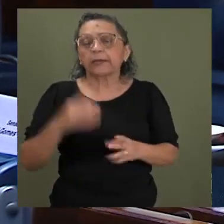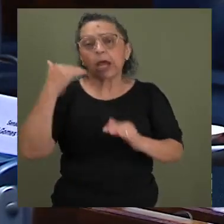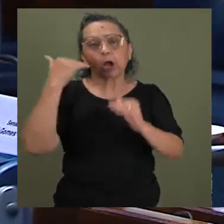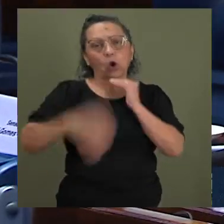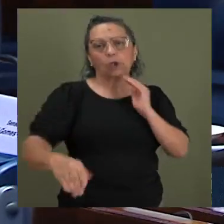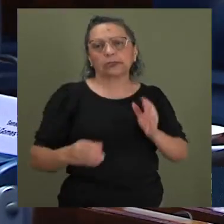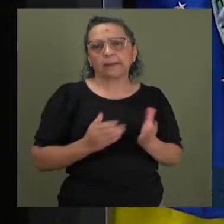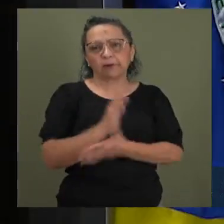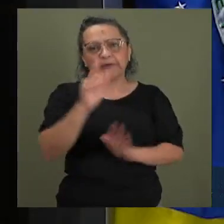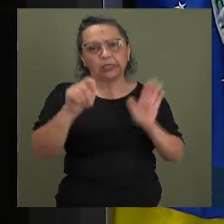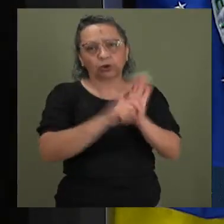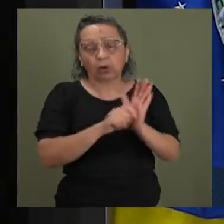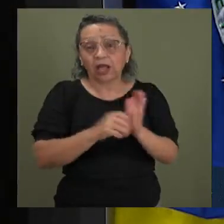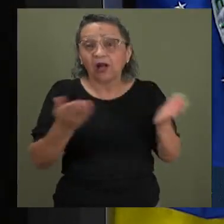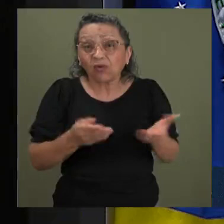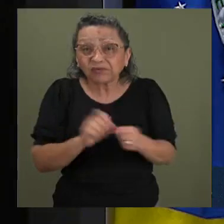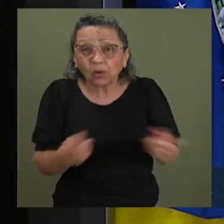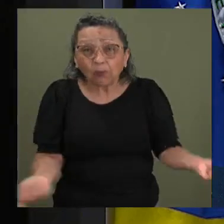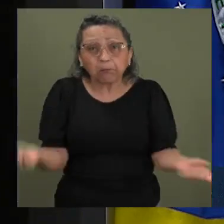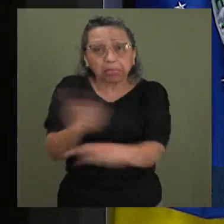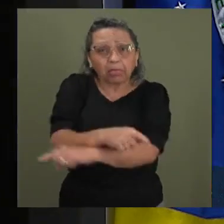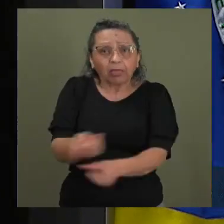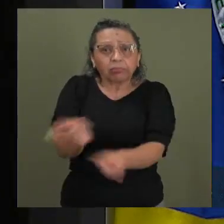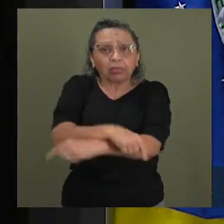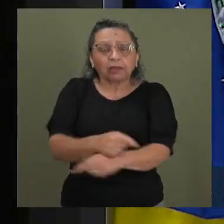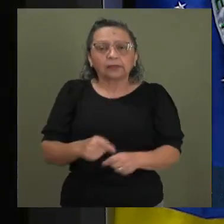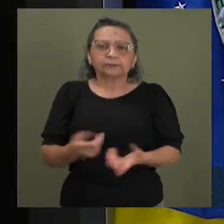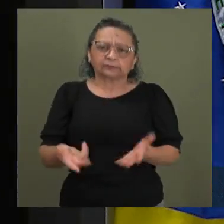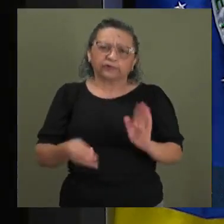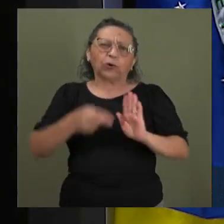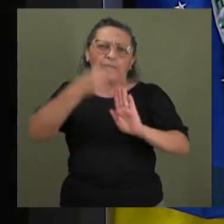das drogas. Está fazendo o inverso, até naquela resolução